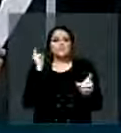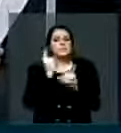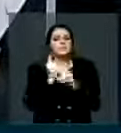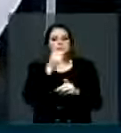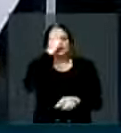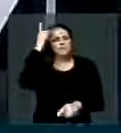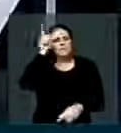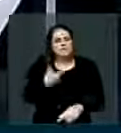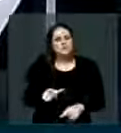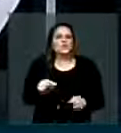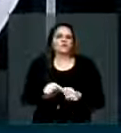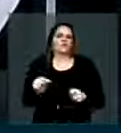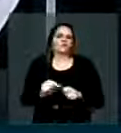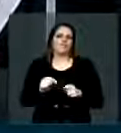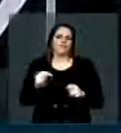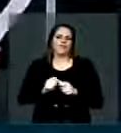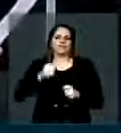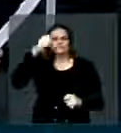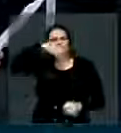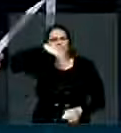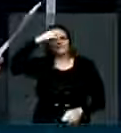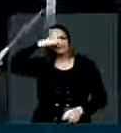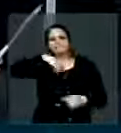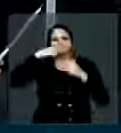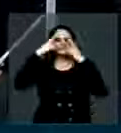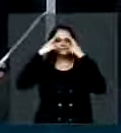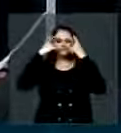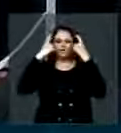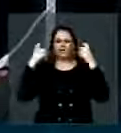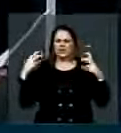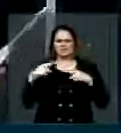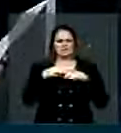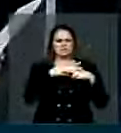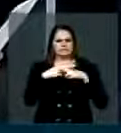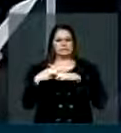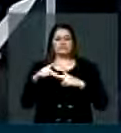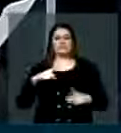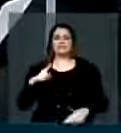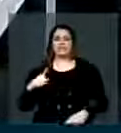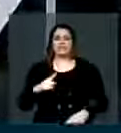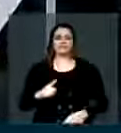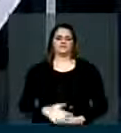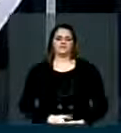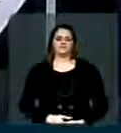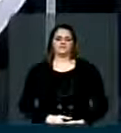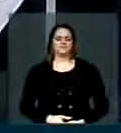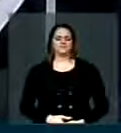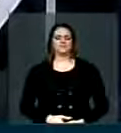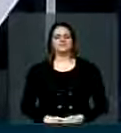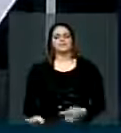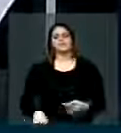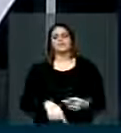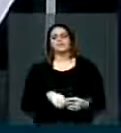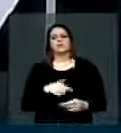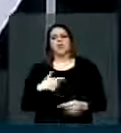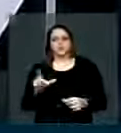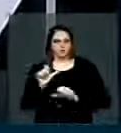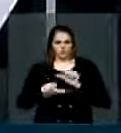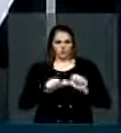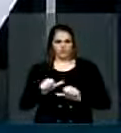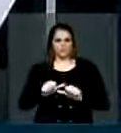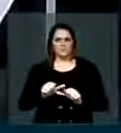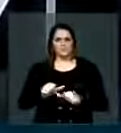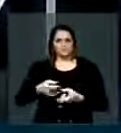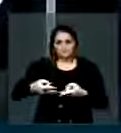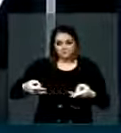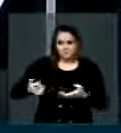autores da violência que ocorreu no jogo do Atlético Paranaense com o Vasco da Gama. Outra alteração que a gente propõe é que os